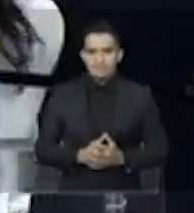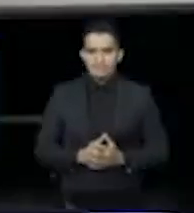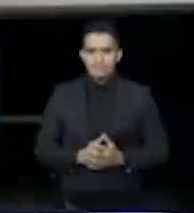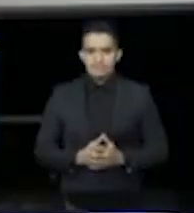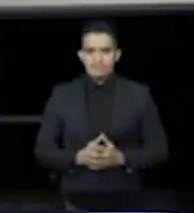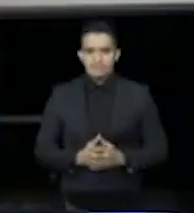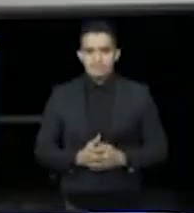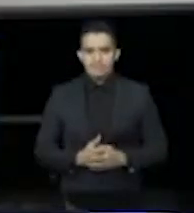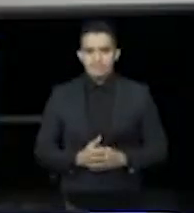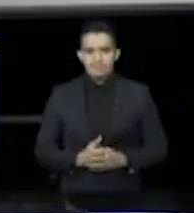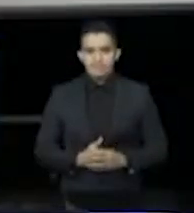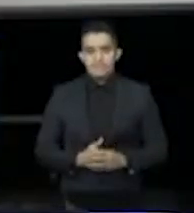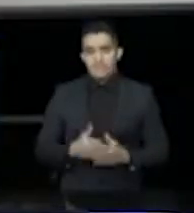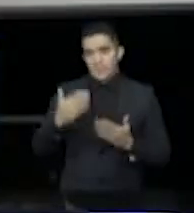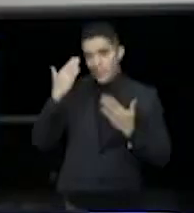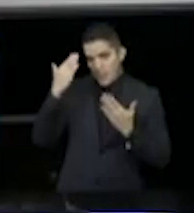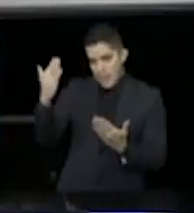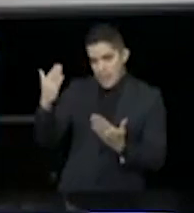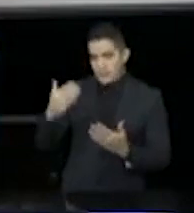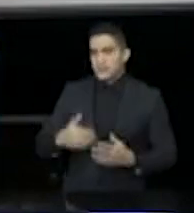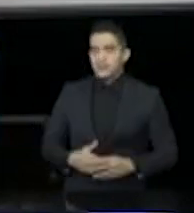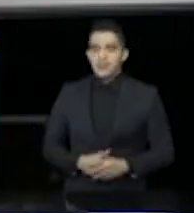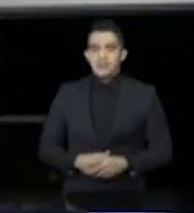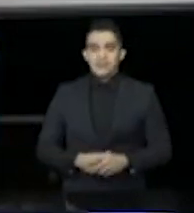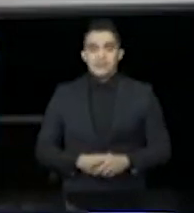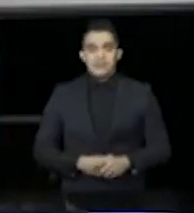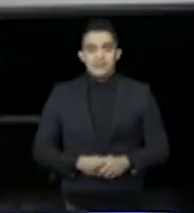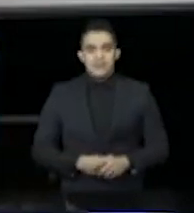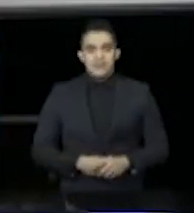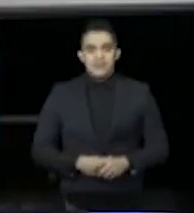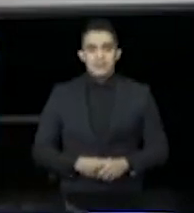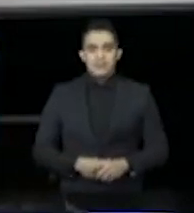ministro. Obrigado.